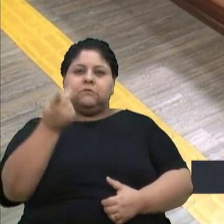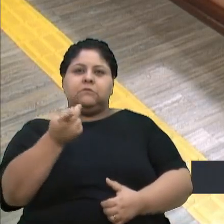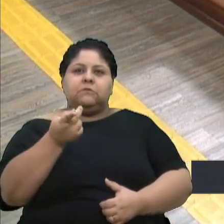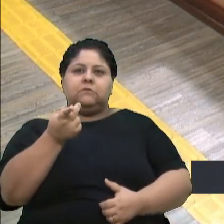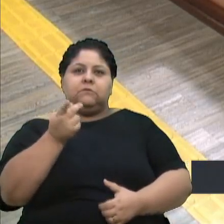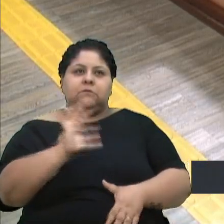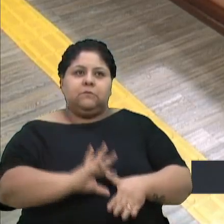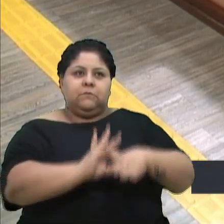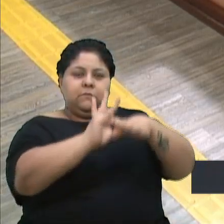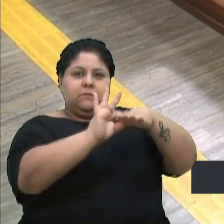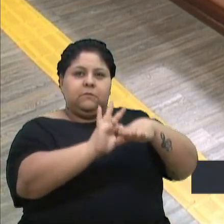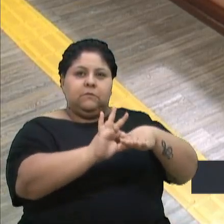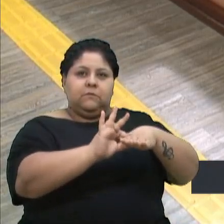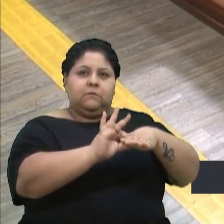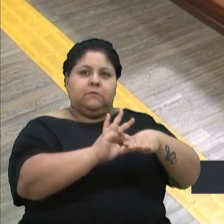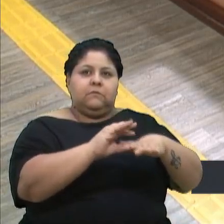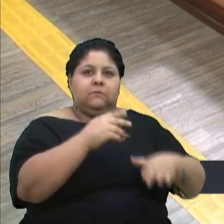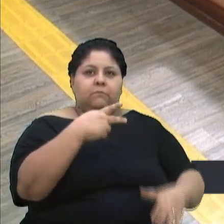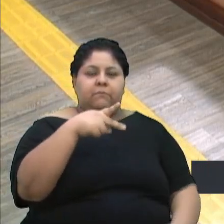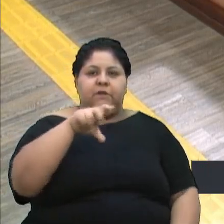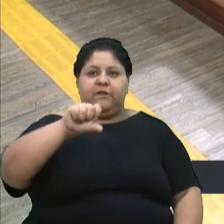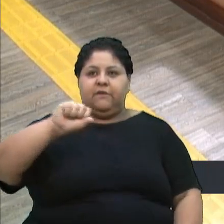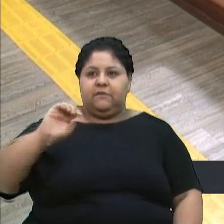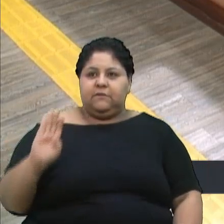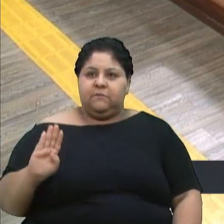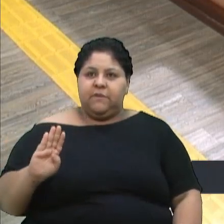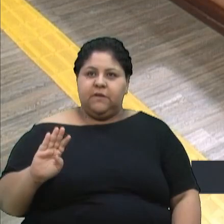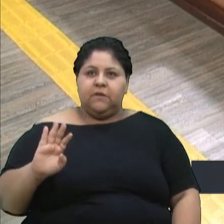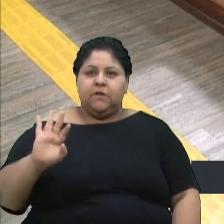PSD Juliano Val na